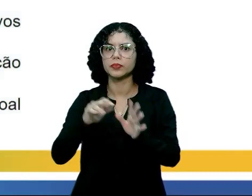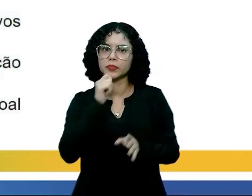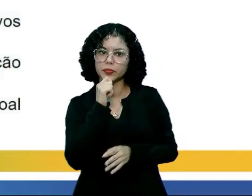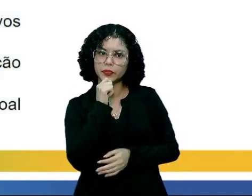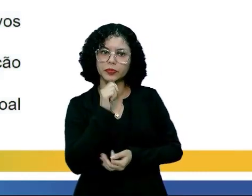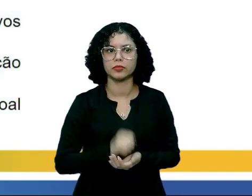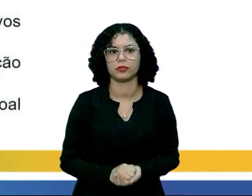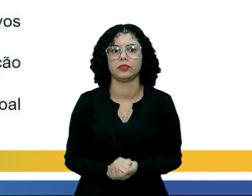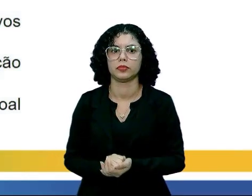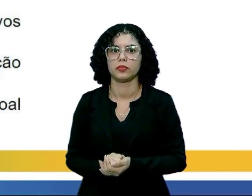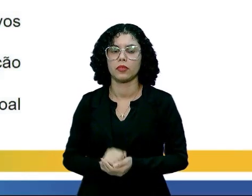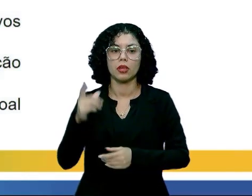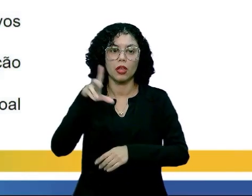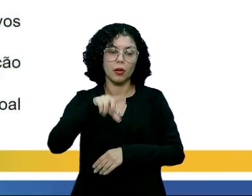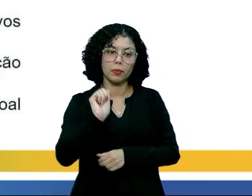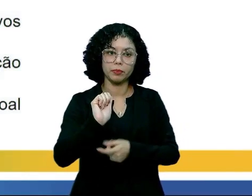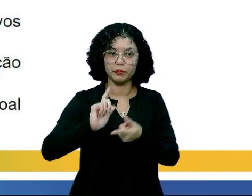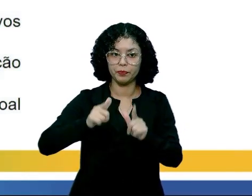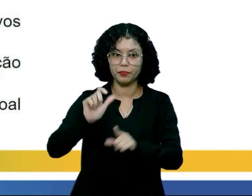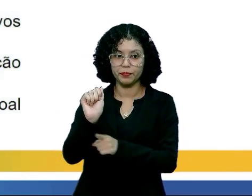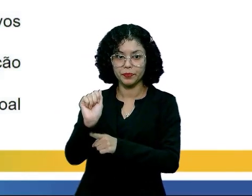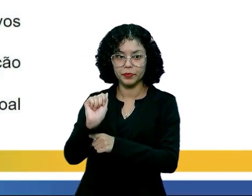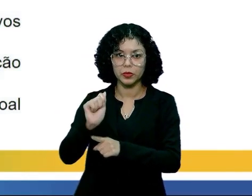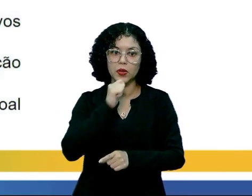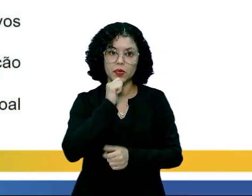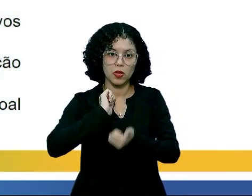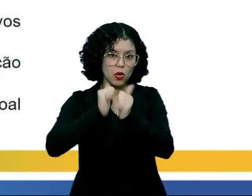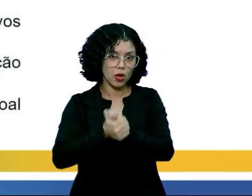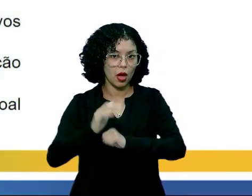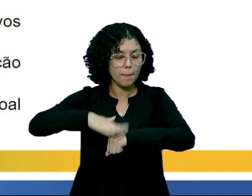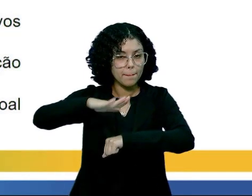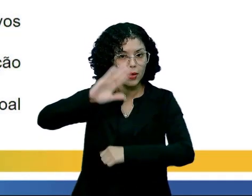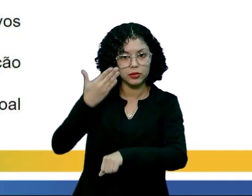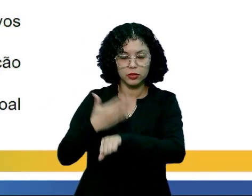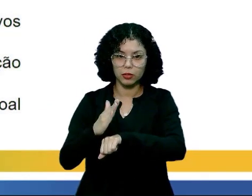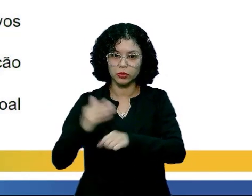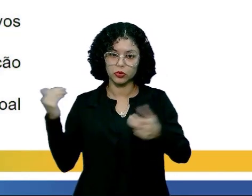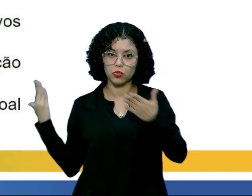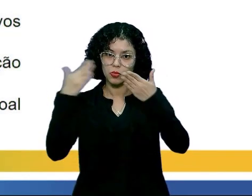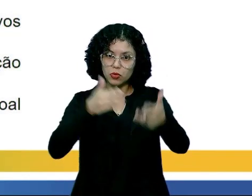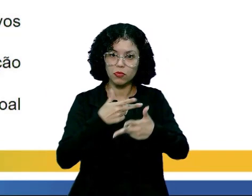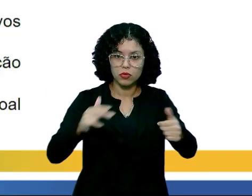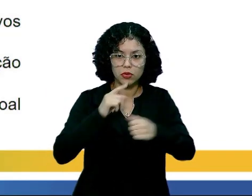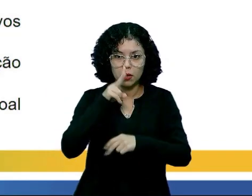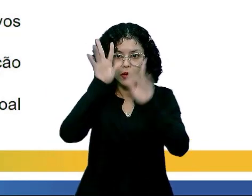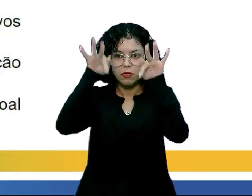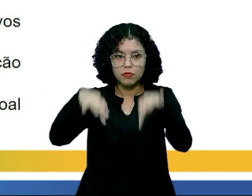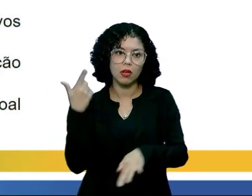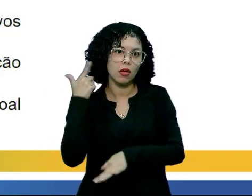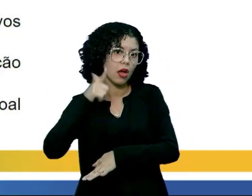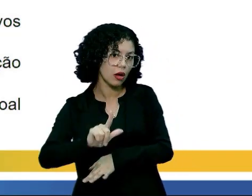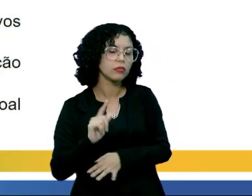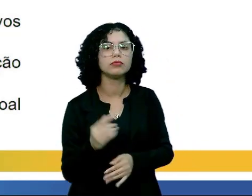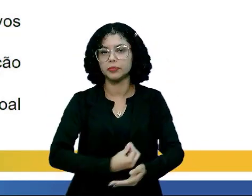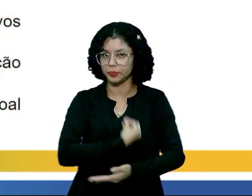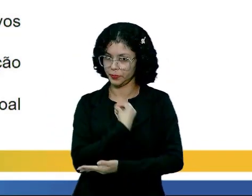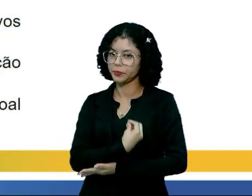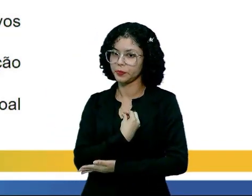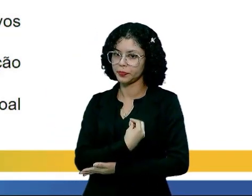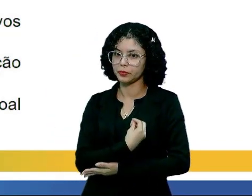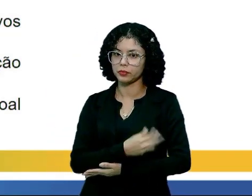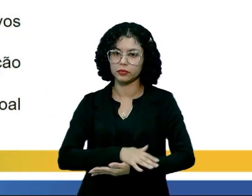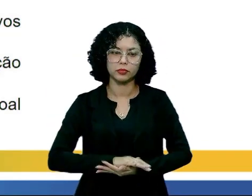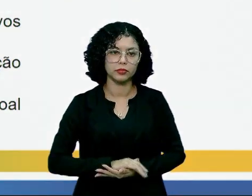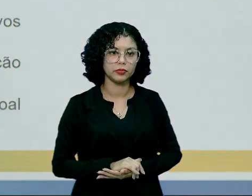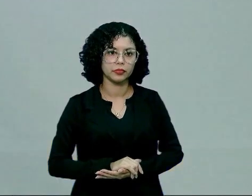Beleza então vamos lá ó alternativa a se tornam um esporte mas eram praticadas com objetivo e guerreiro ao final de